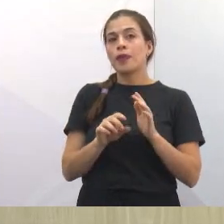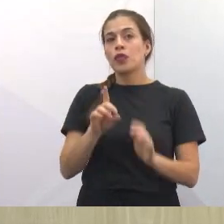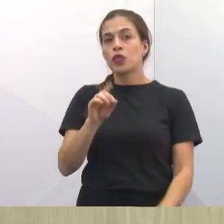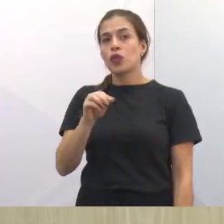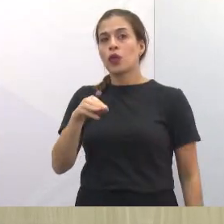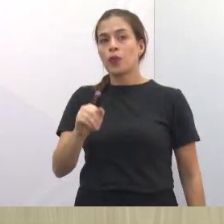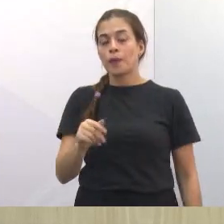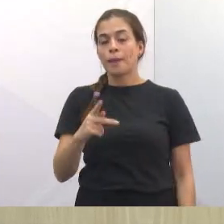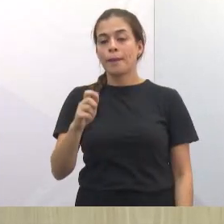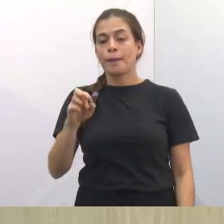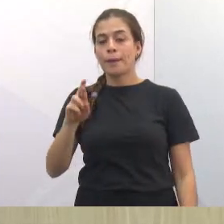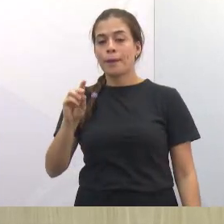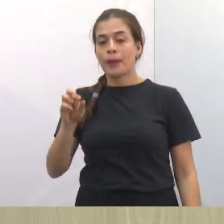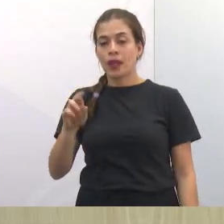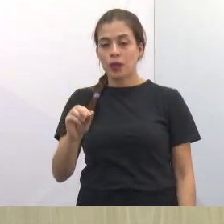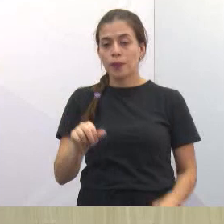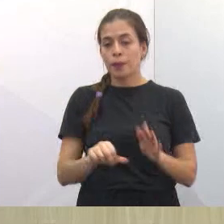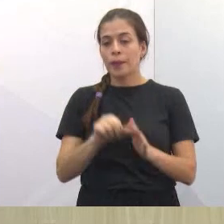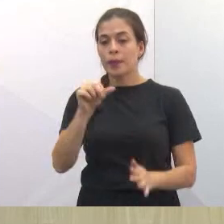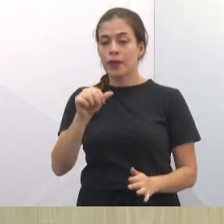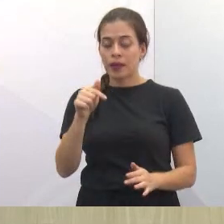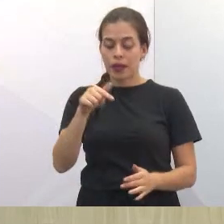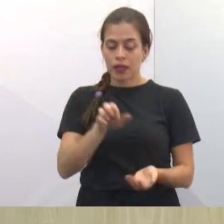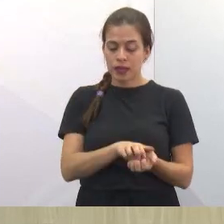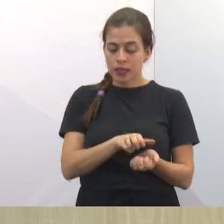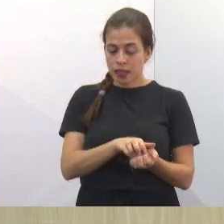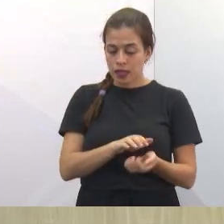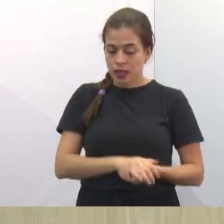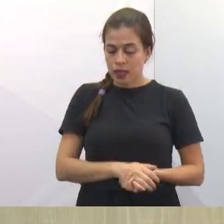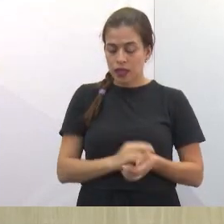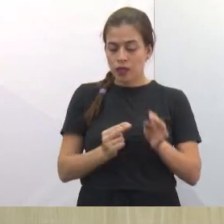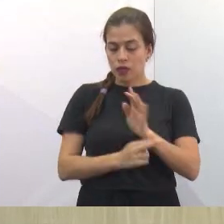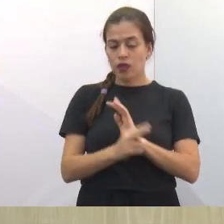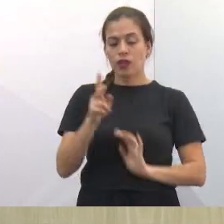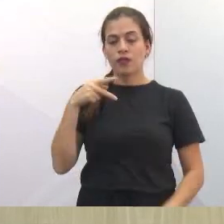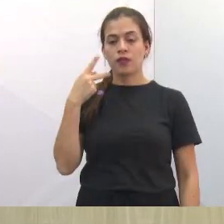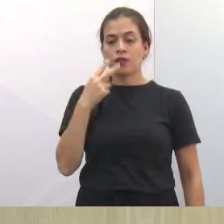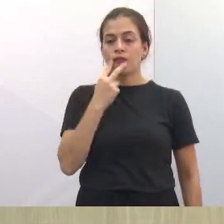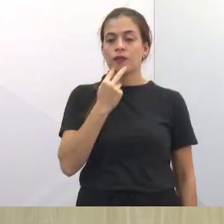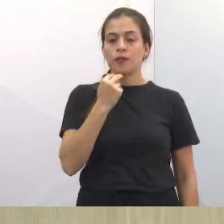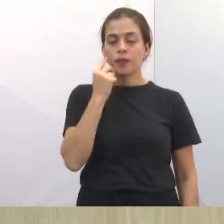município. Autoria, vereador Valmir do Parque Meia Lua.